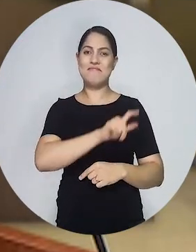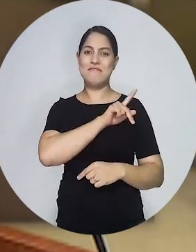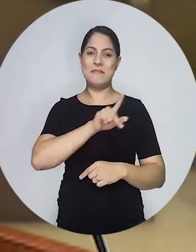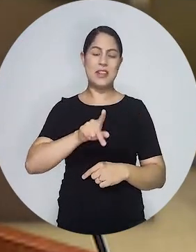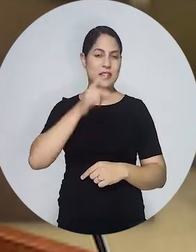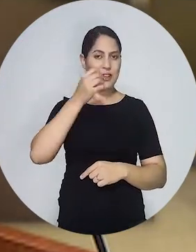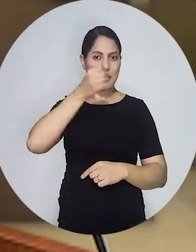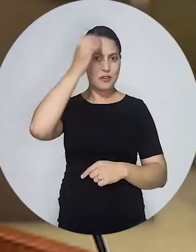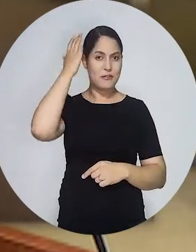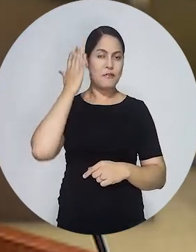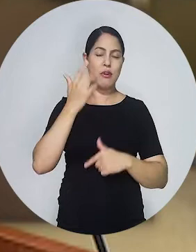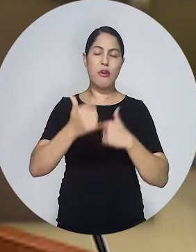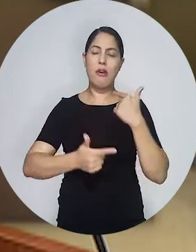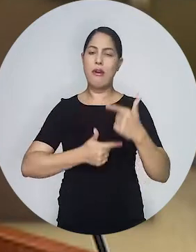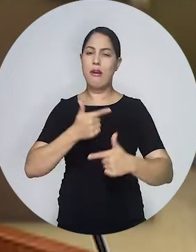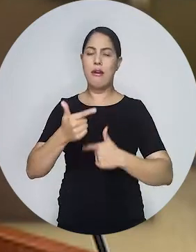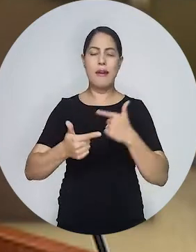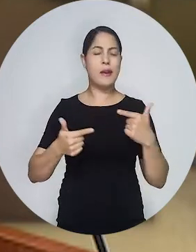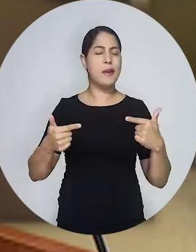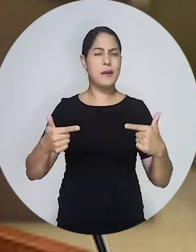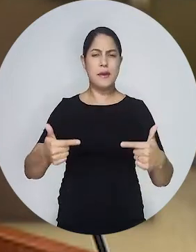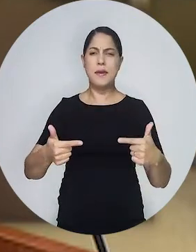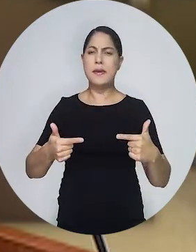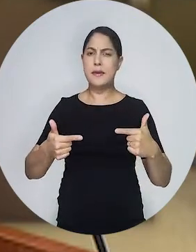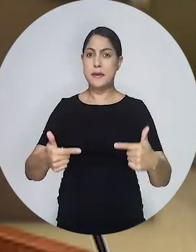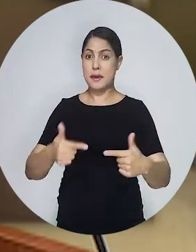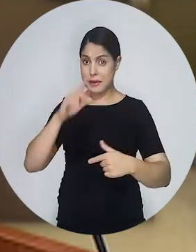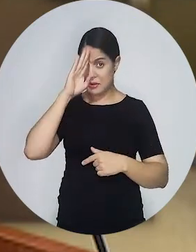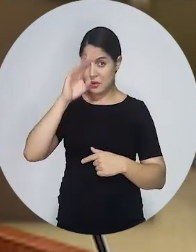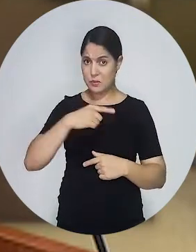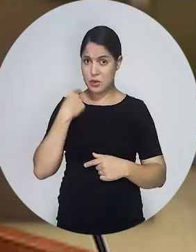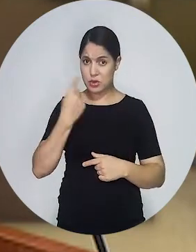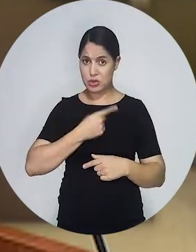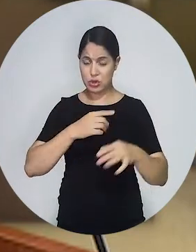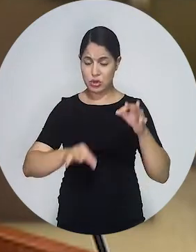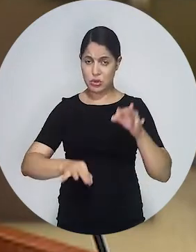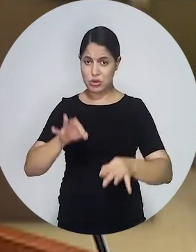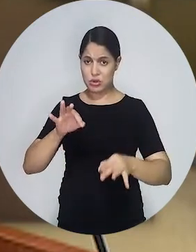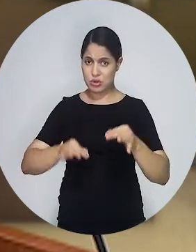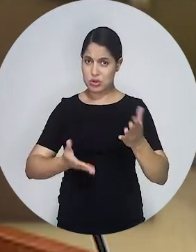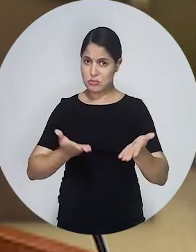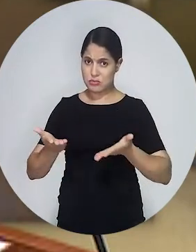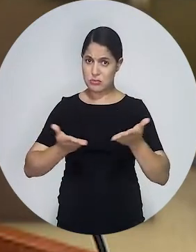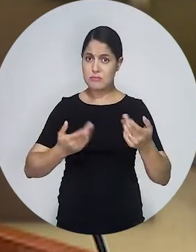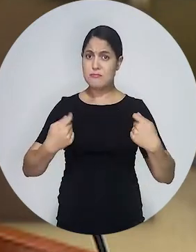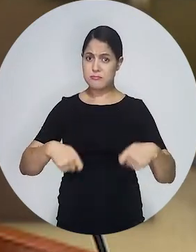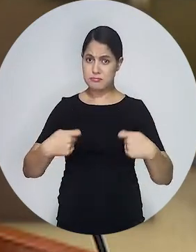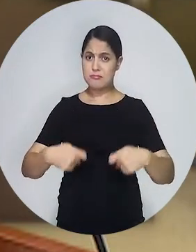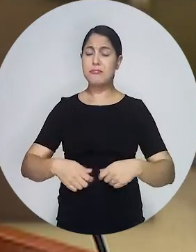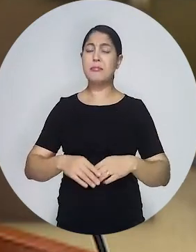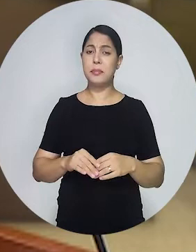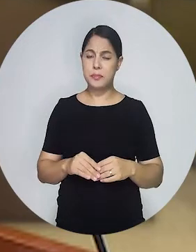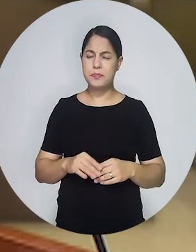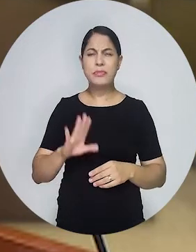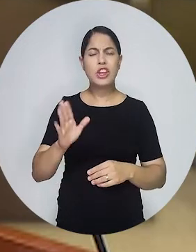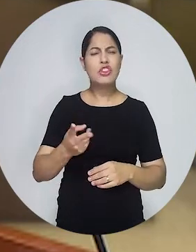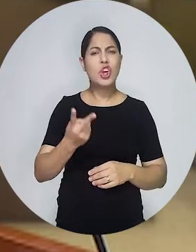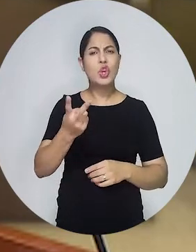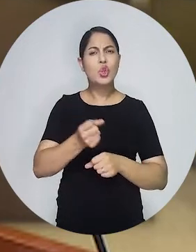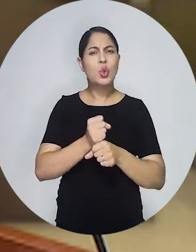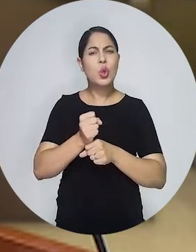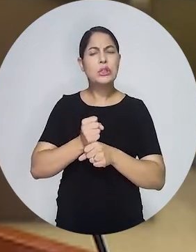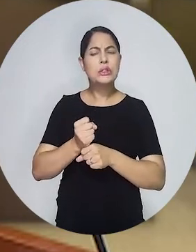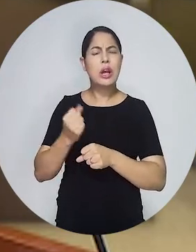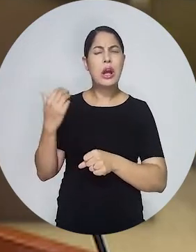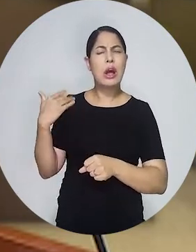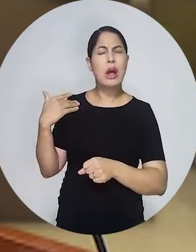apreço do presidente pelo jurisdicionado, a quem todos nós, que cumprimos funções essenciais à justiça, devemos servir. Há mais de 2